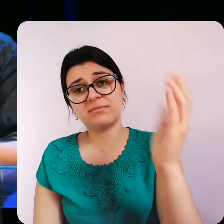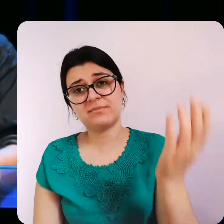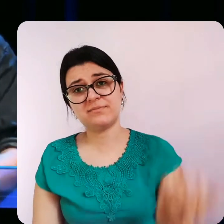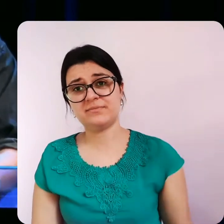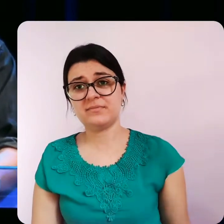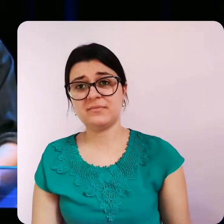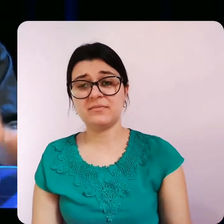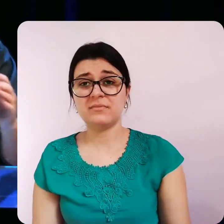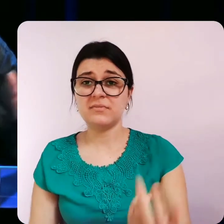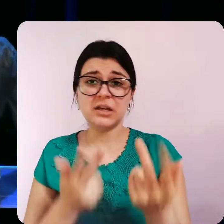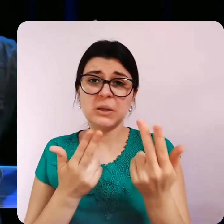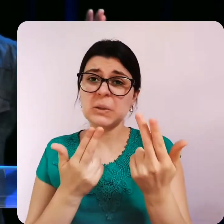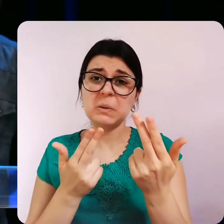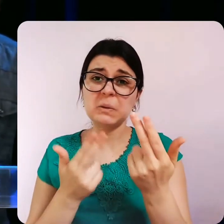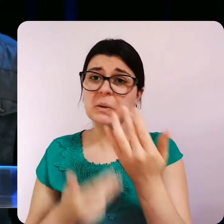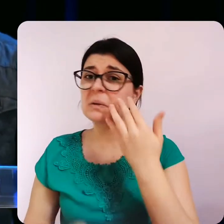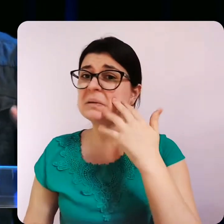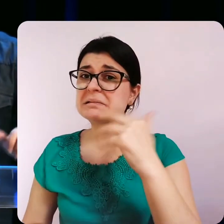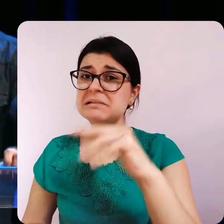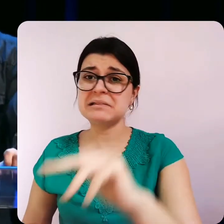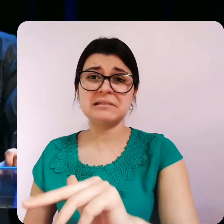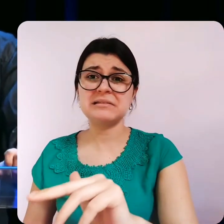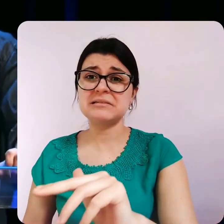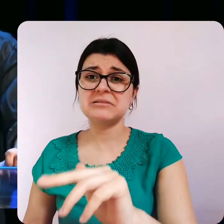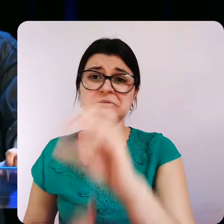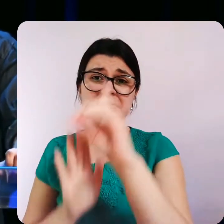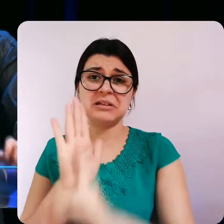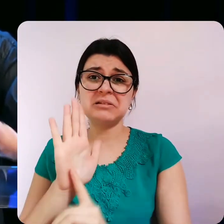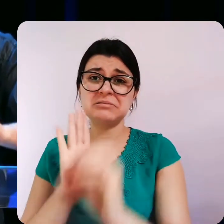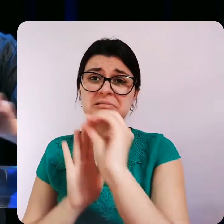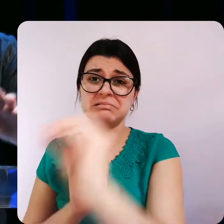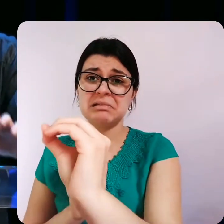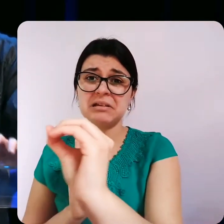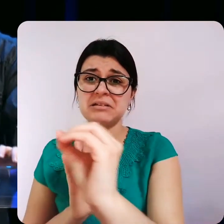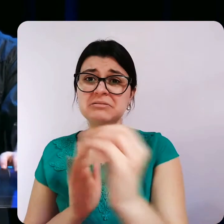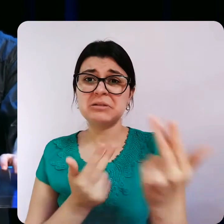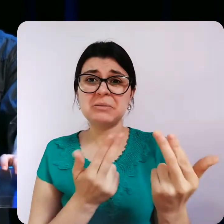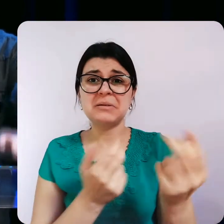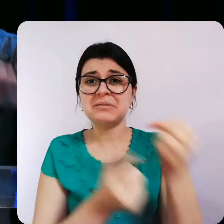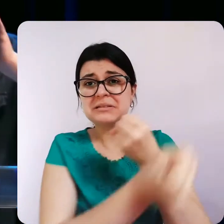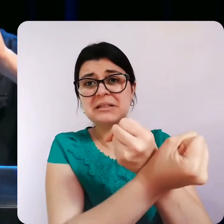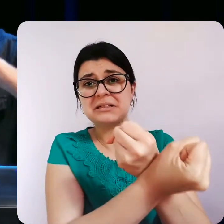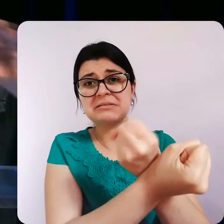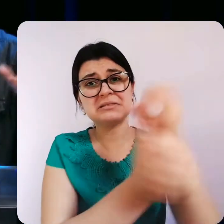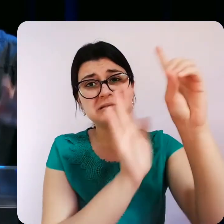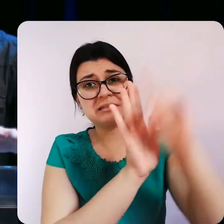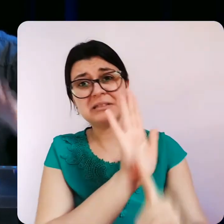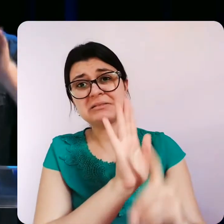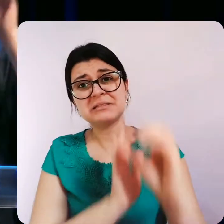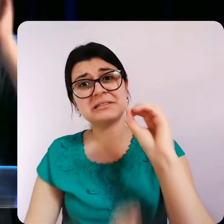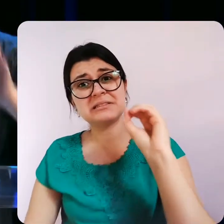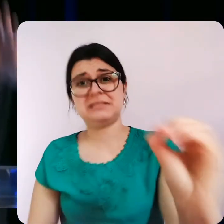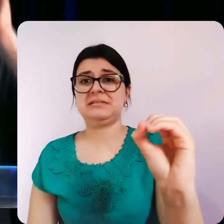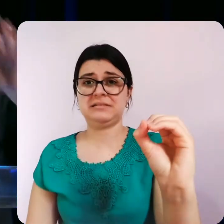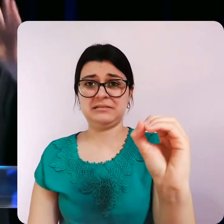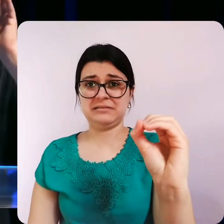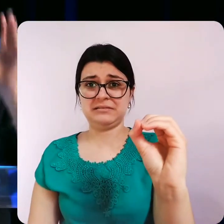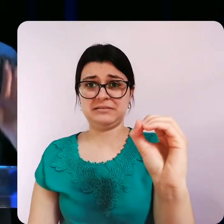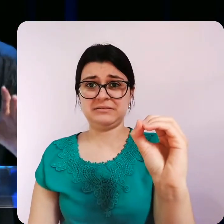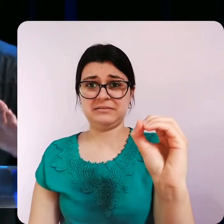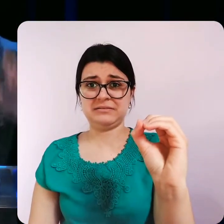como crianças que não se diferem de escravos. Não temos acesso a nada, Deus. Não temos acesso a nada que Deus tem, porque